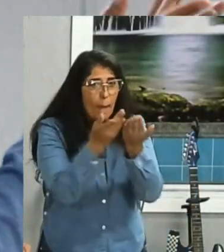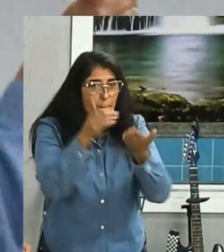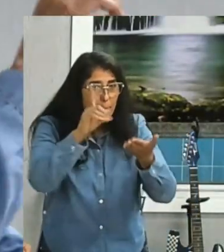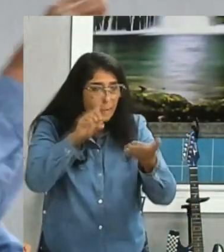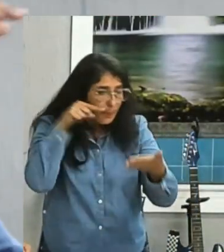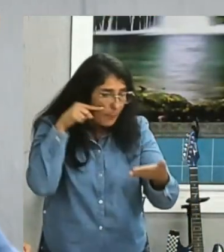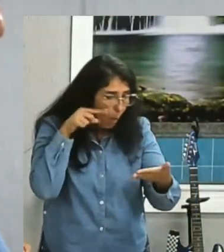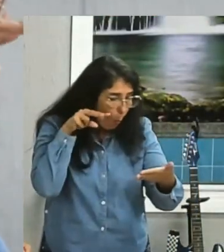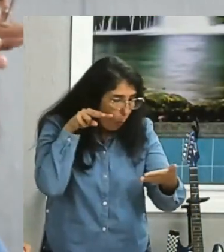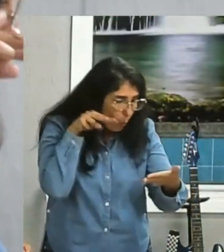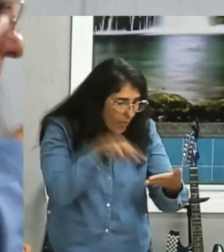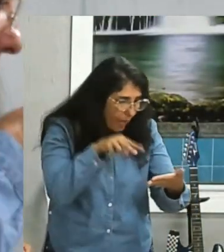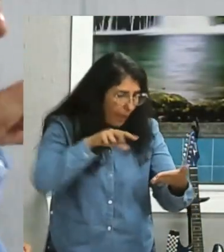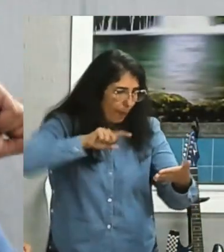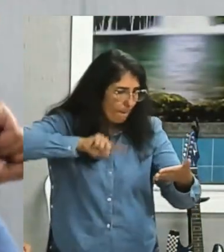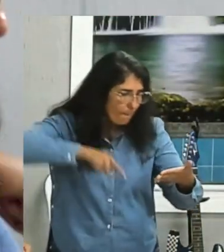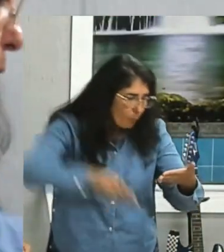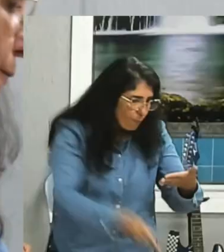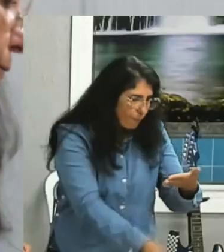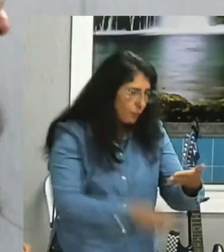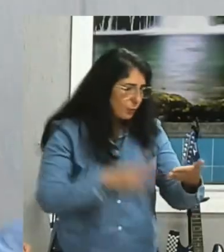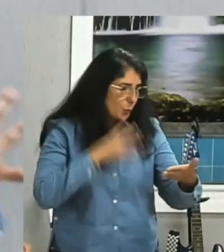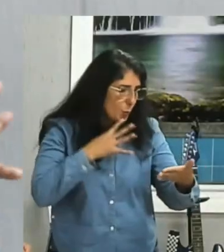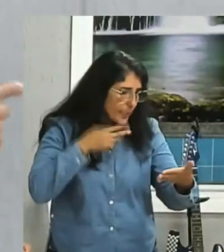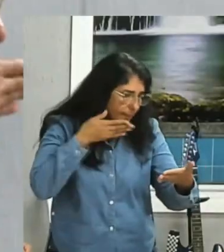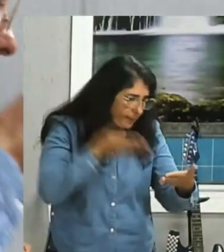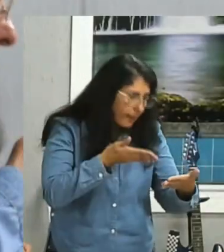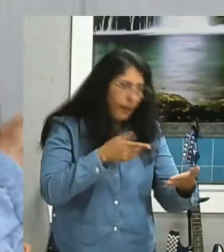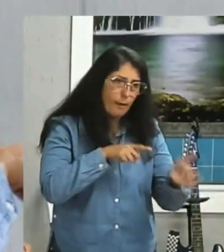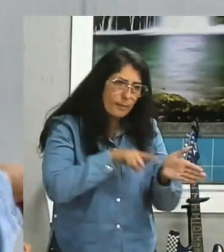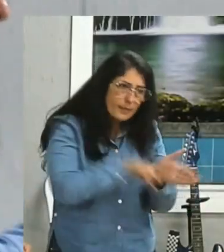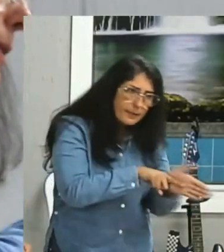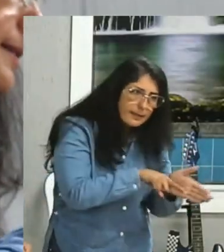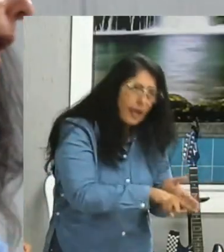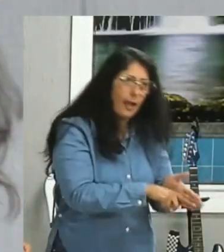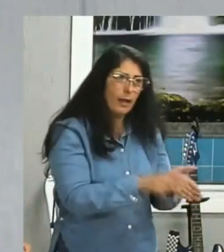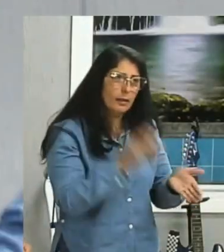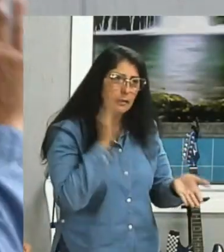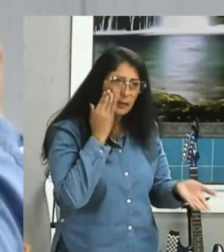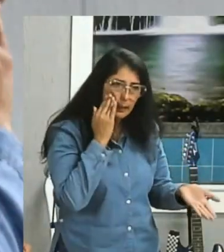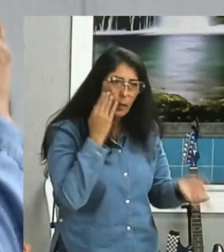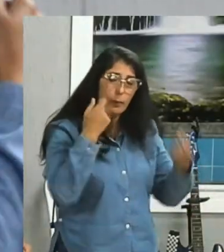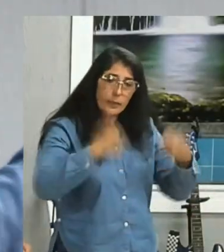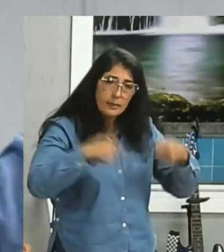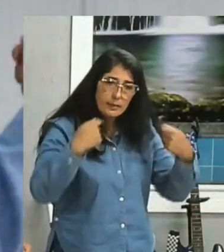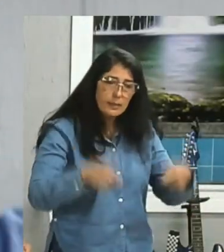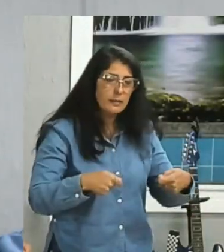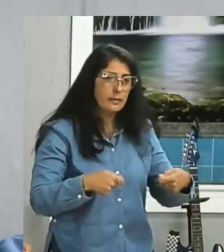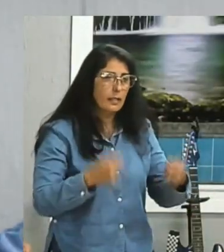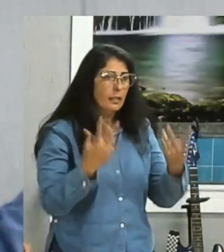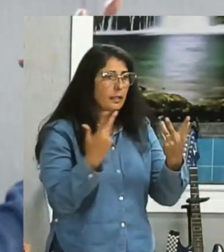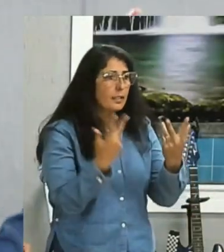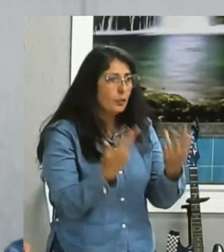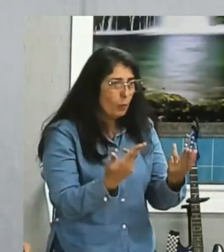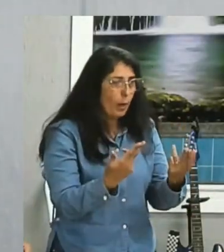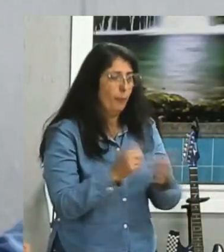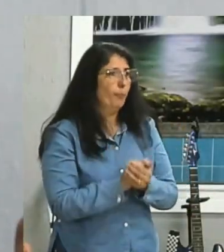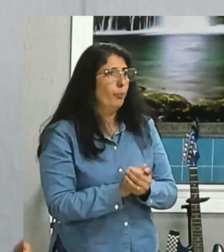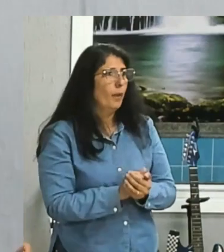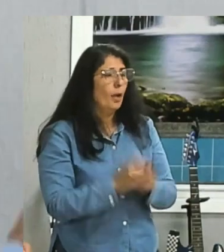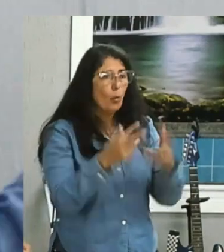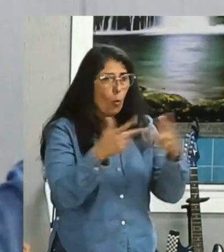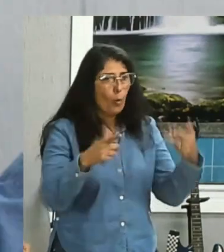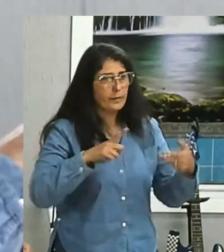O que Deus queria que nós soubéssemos está sendo apresentado através do livro de Apocalipse. Da mesma forma como foi apresentado no livro de Daniel,